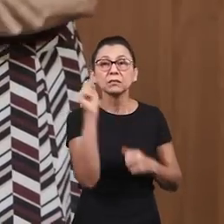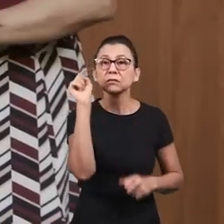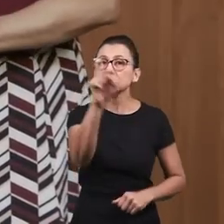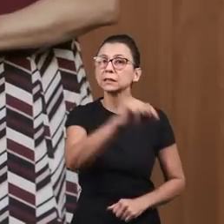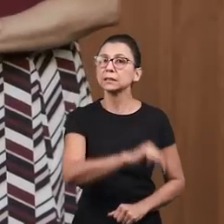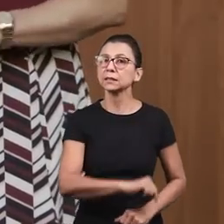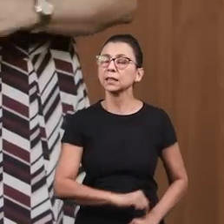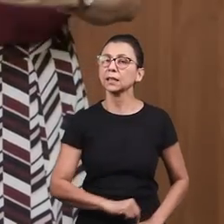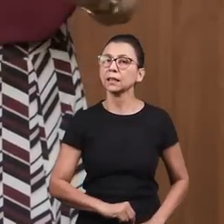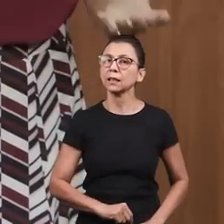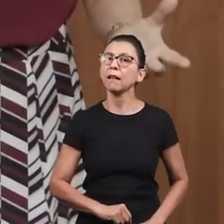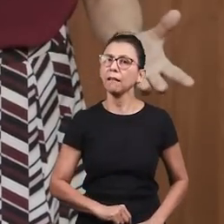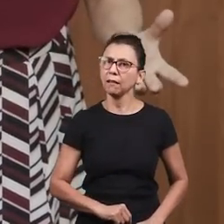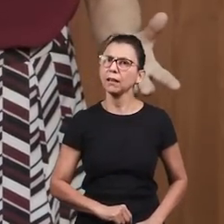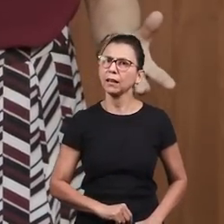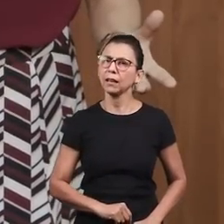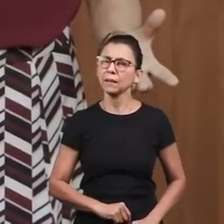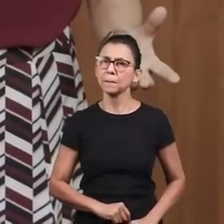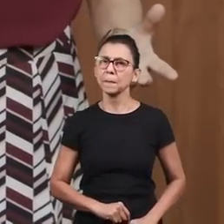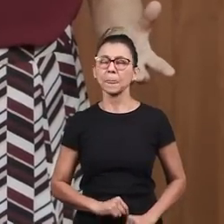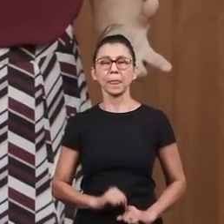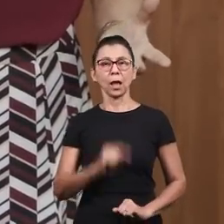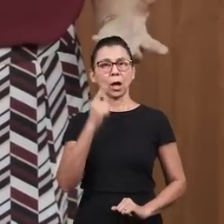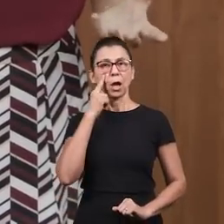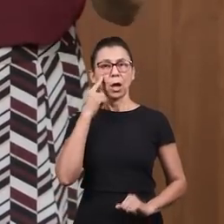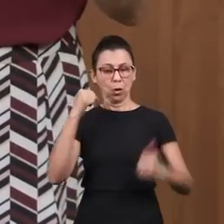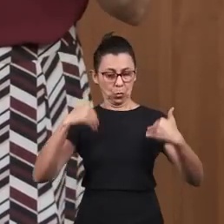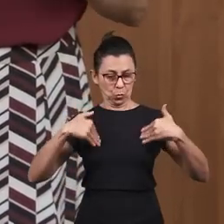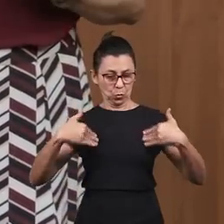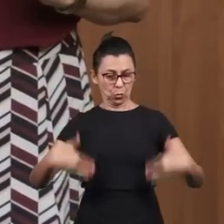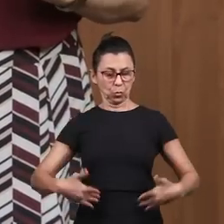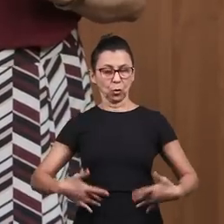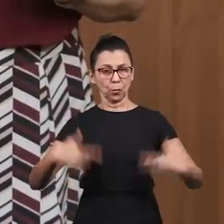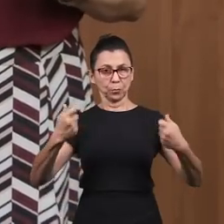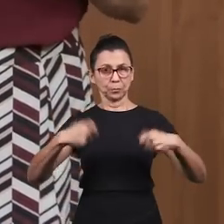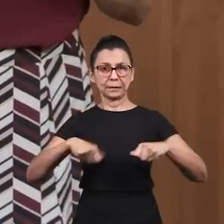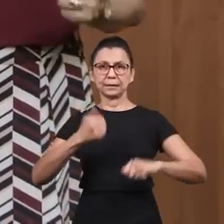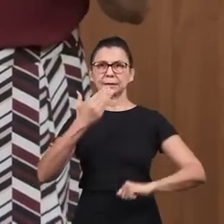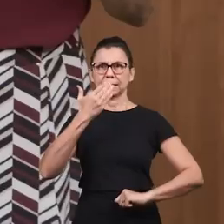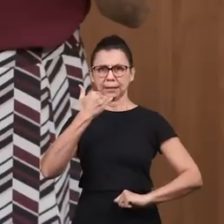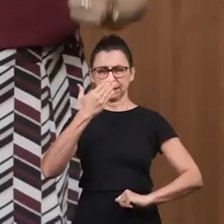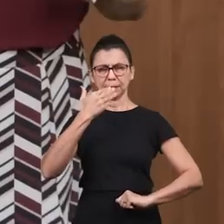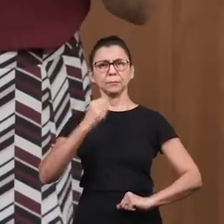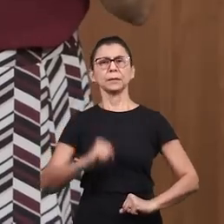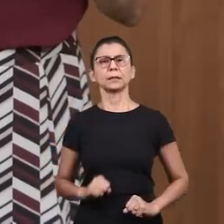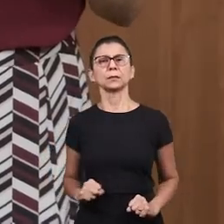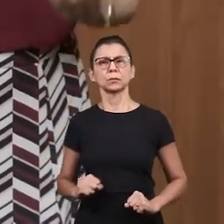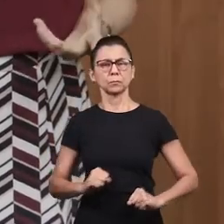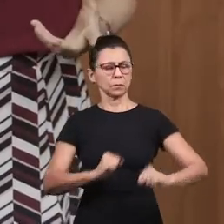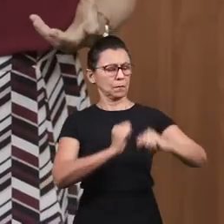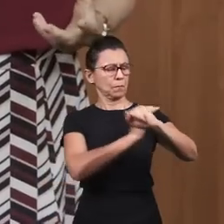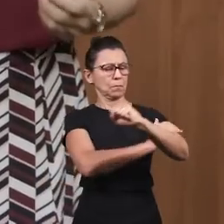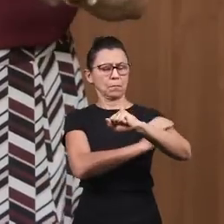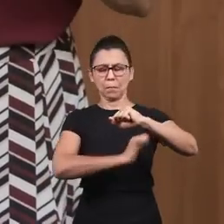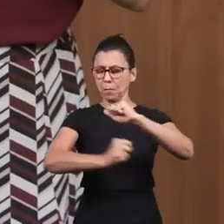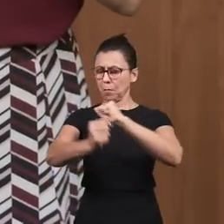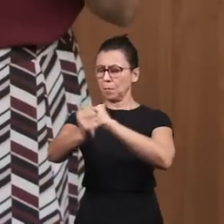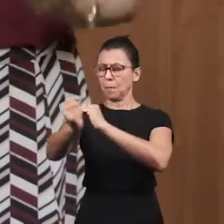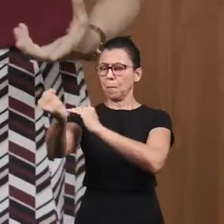corpo aqui precisa de alimento. O que que a gente faz para deixar esse corpo